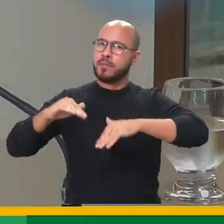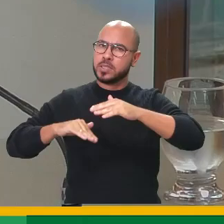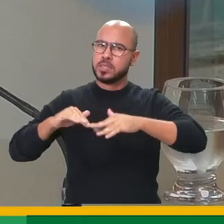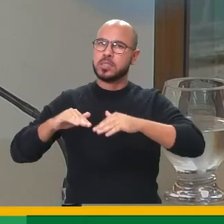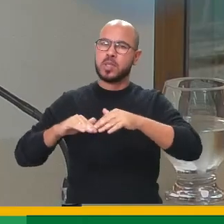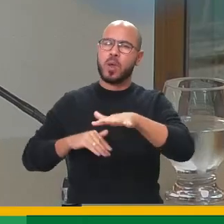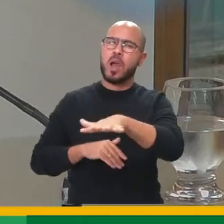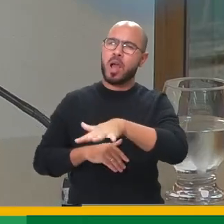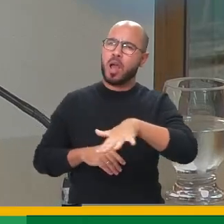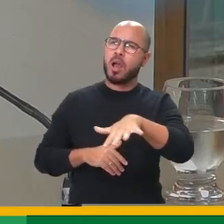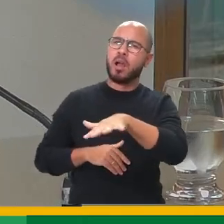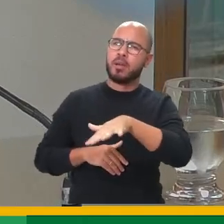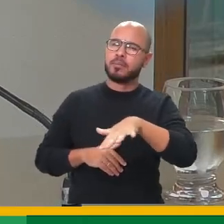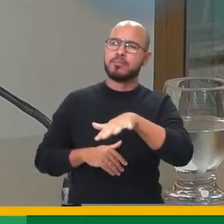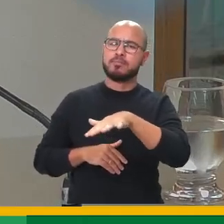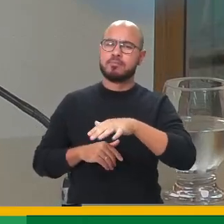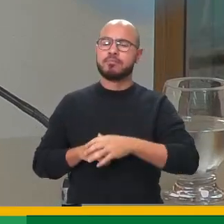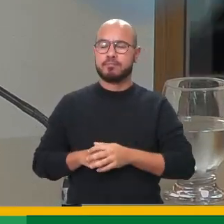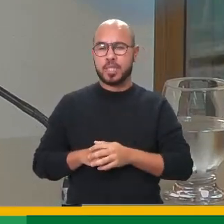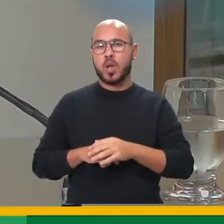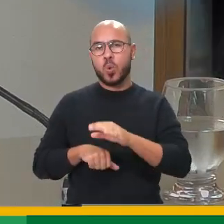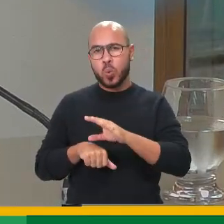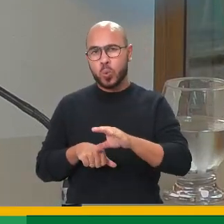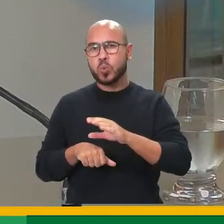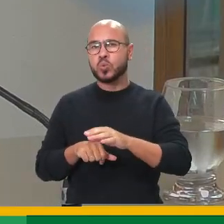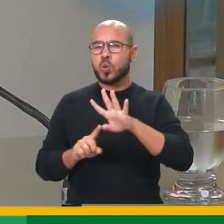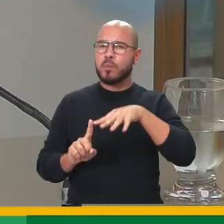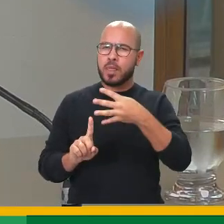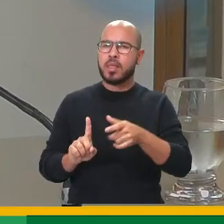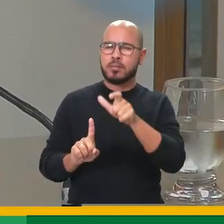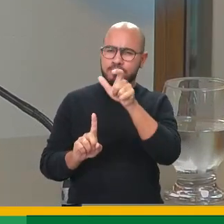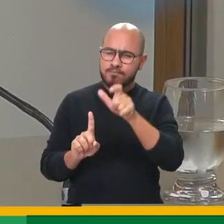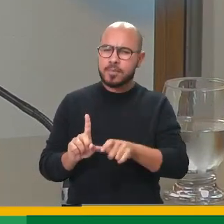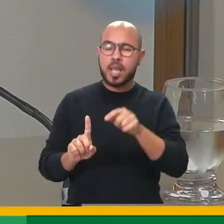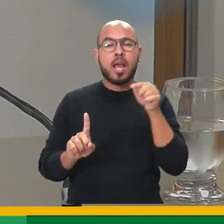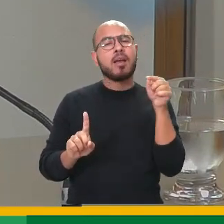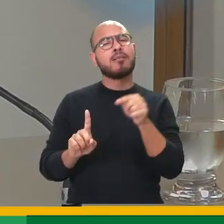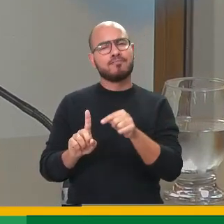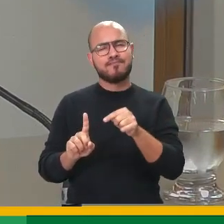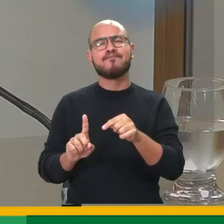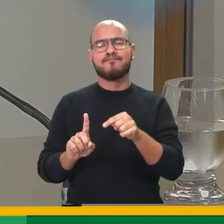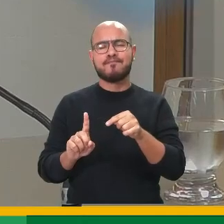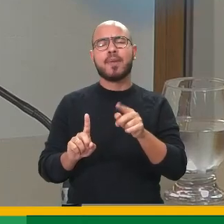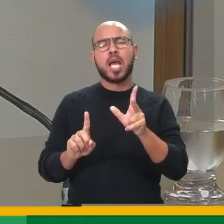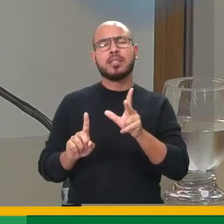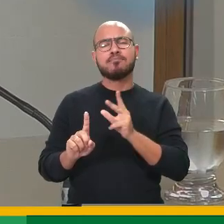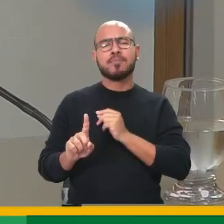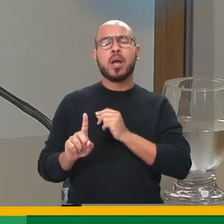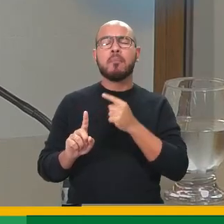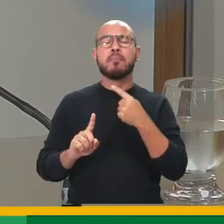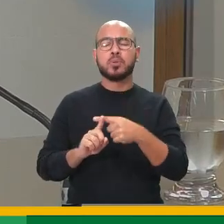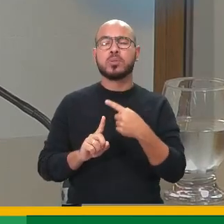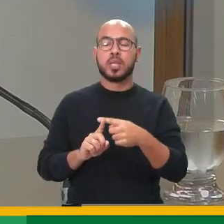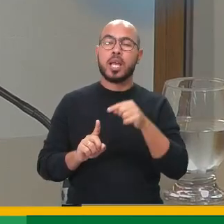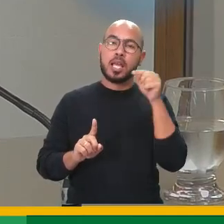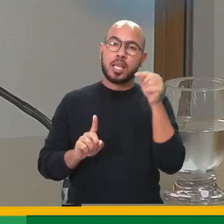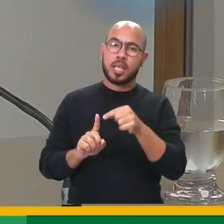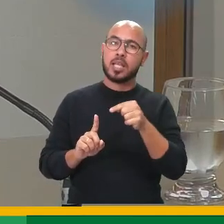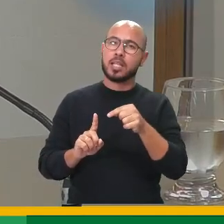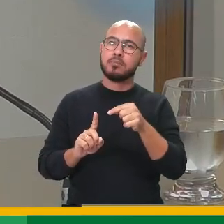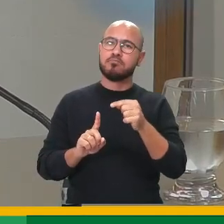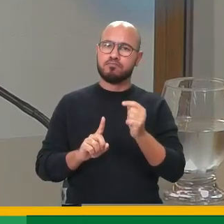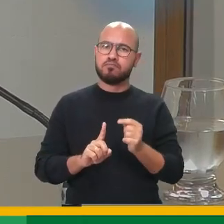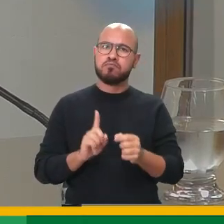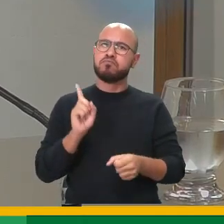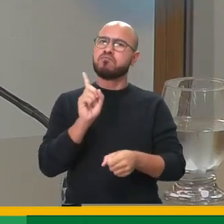um curso que vai ser uma homenagem a ele até porque ele mais do que merecido porque quando ele esteve no poder ele sempre